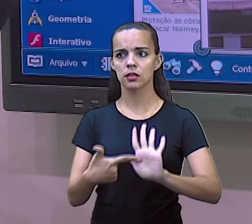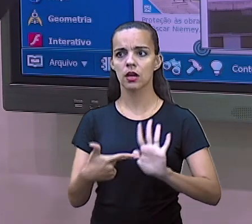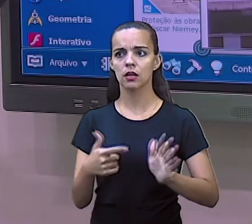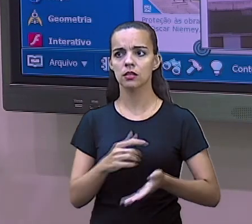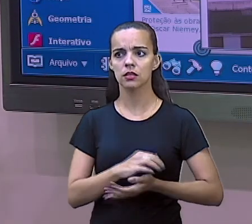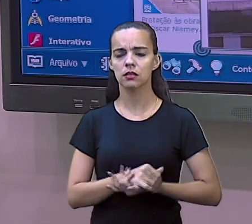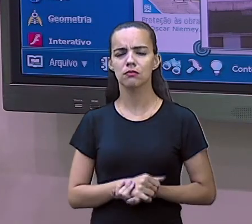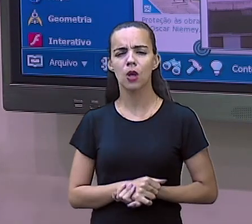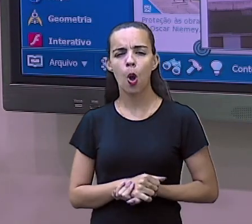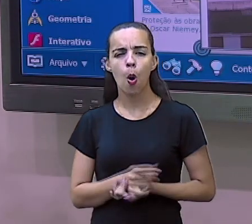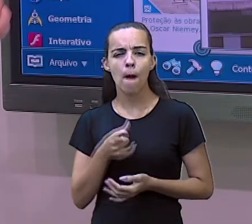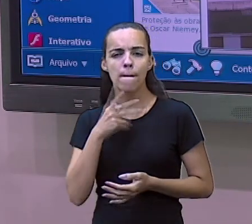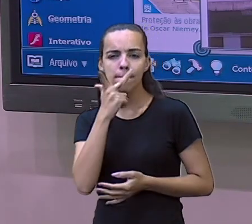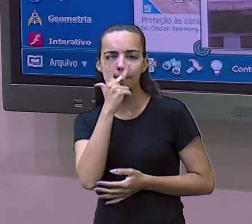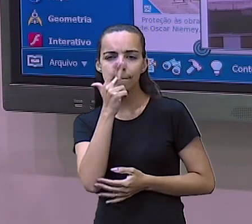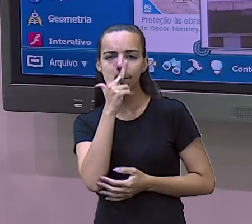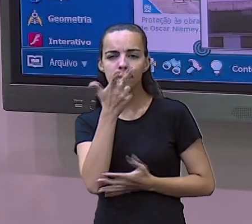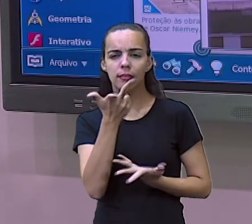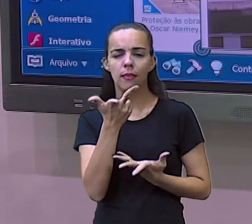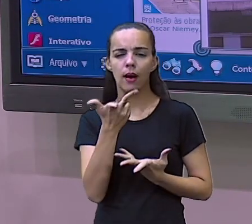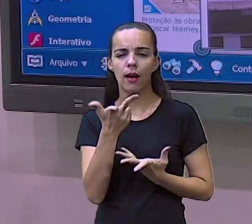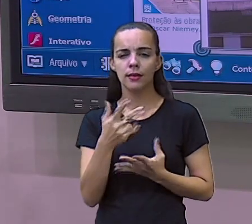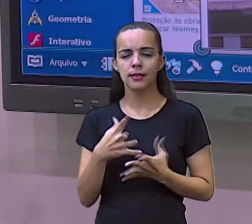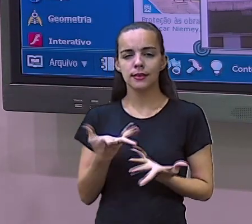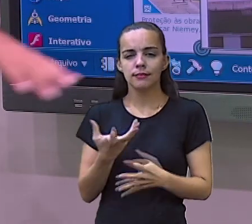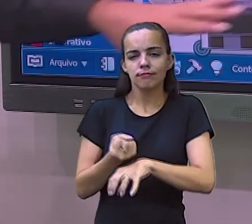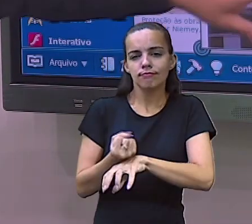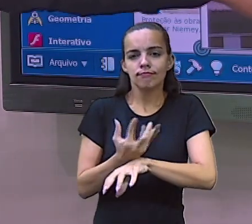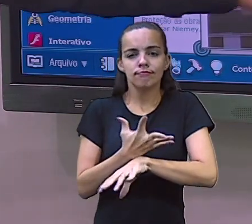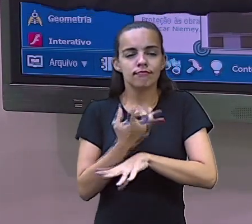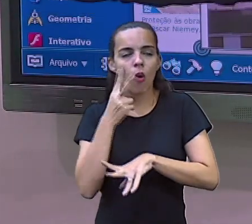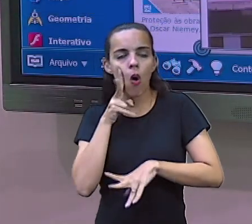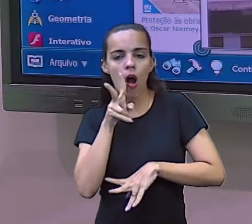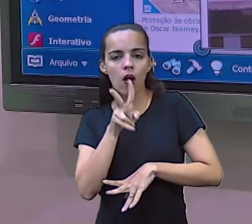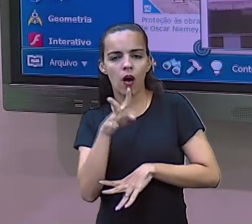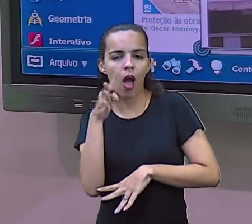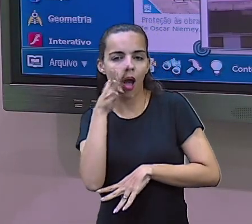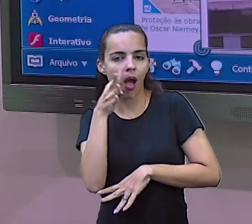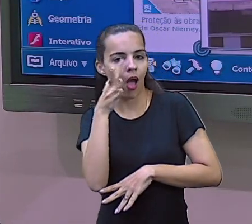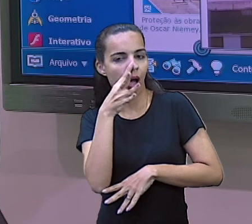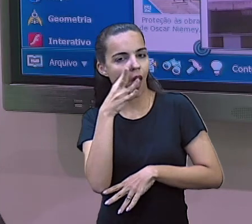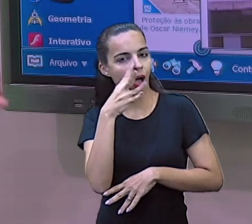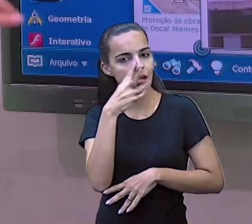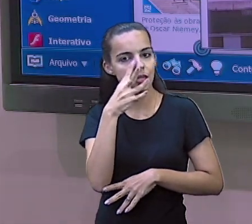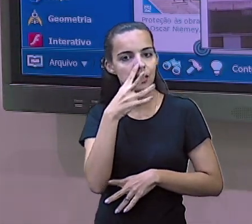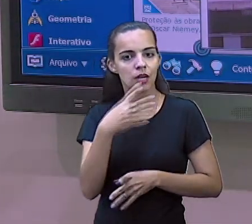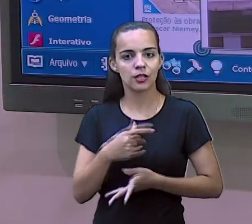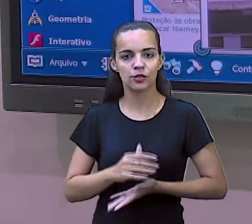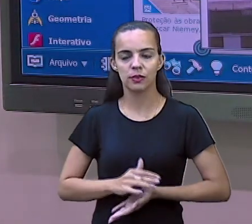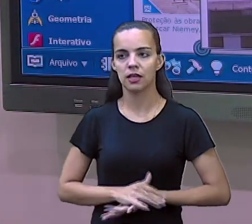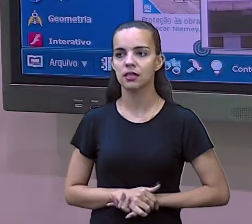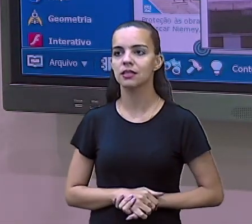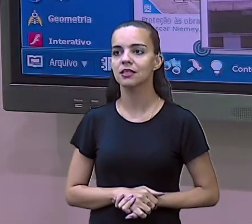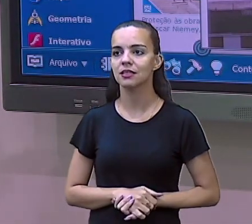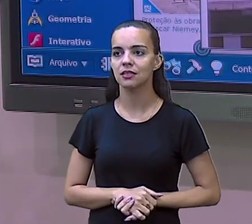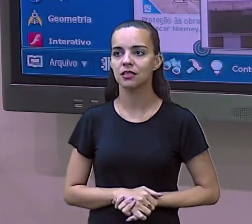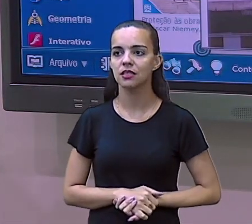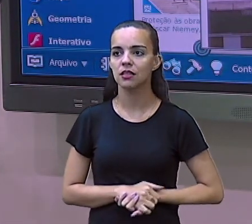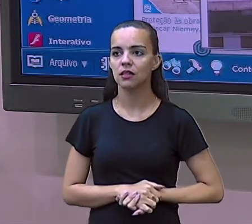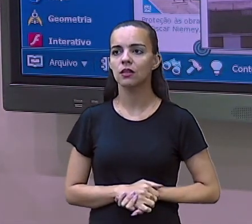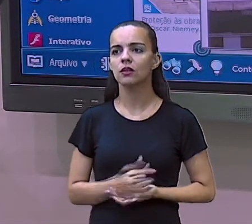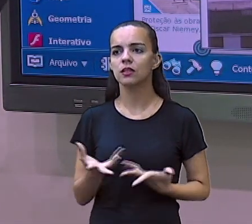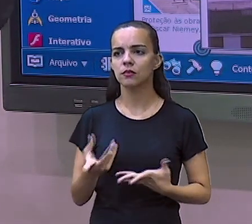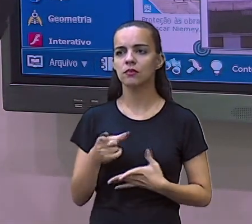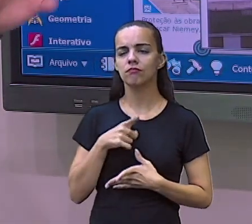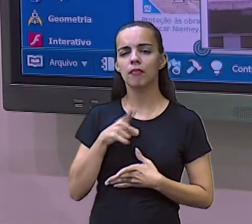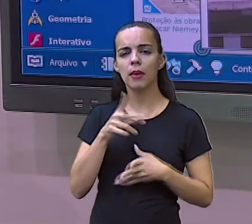essa acessibilidade para as pessoas, e também traz essa leveza